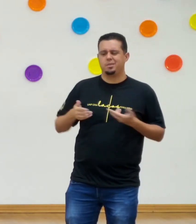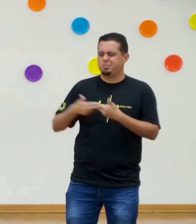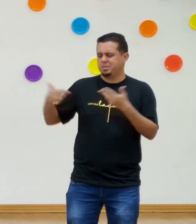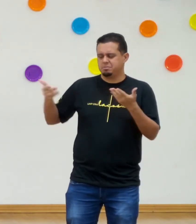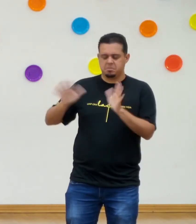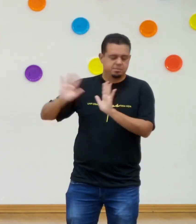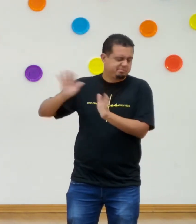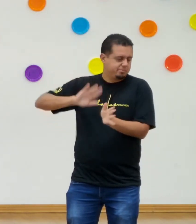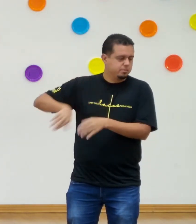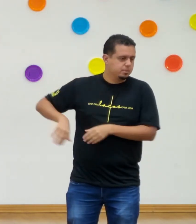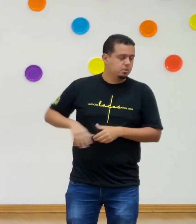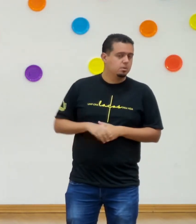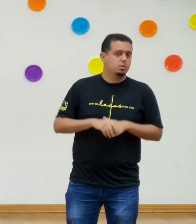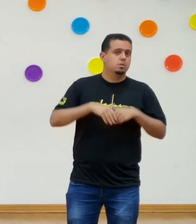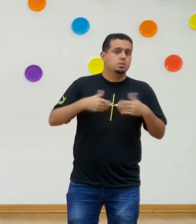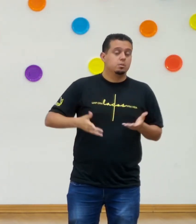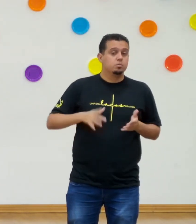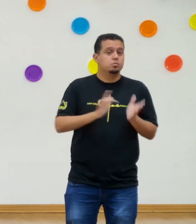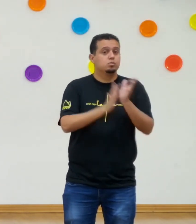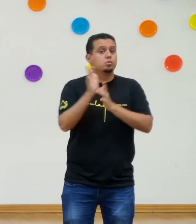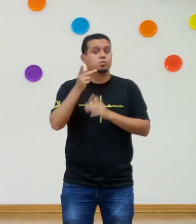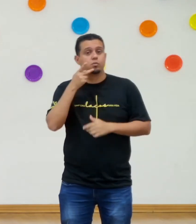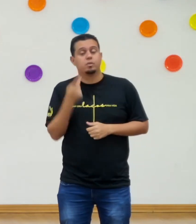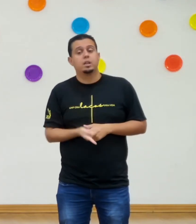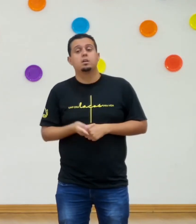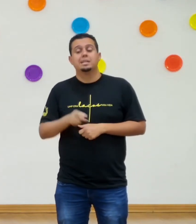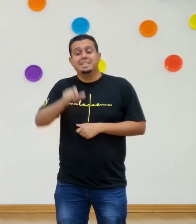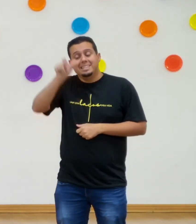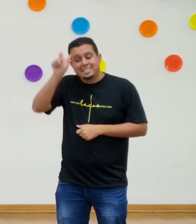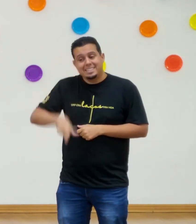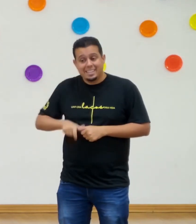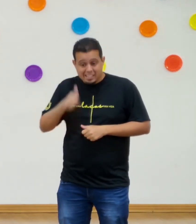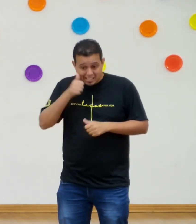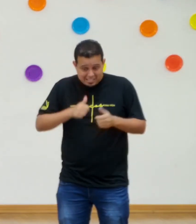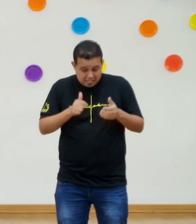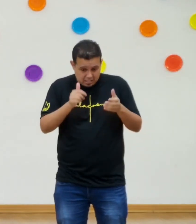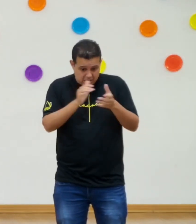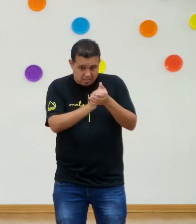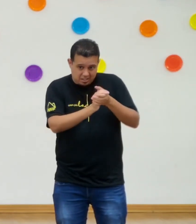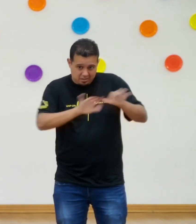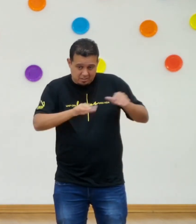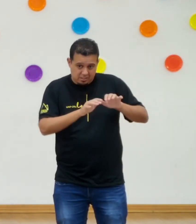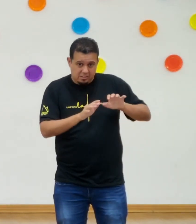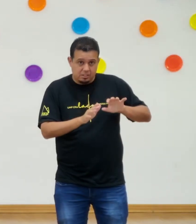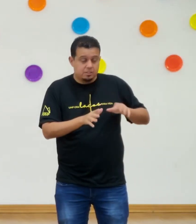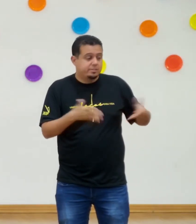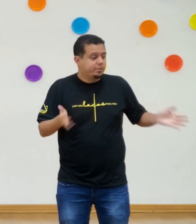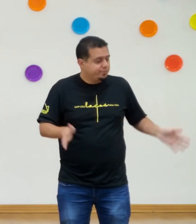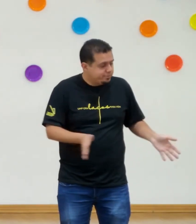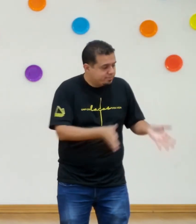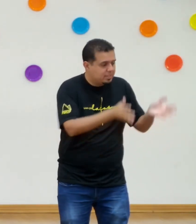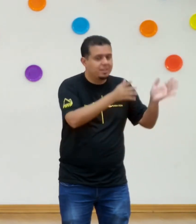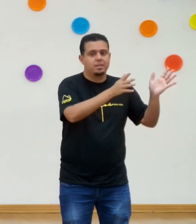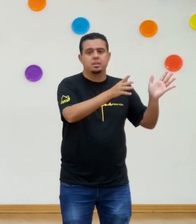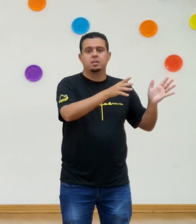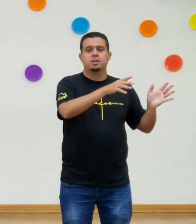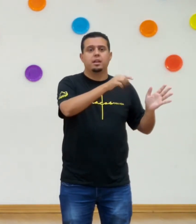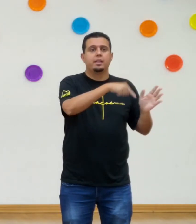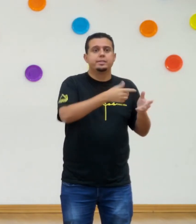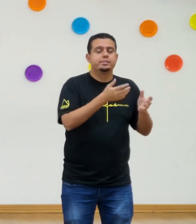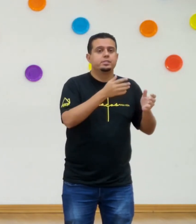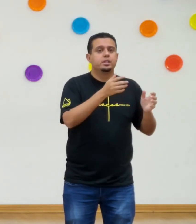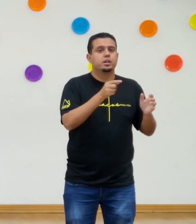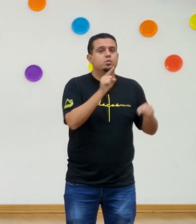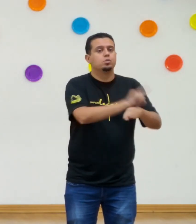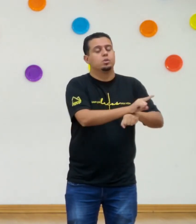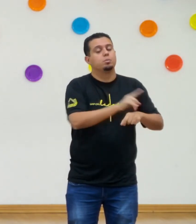coisas. Jesus fala, quem separa dessa mulher, a expõe a ser adúltera. Porque quem casar